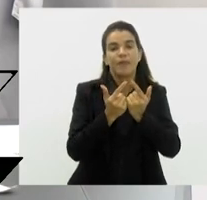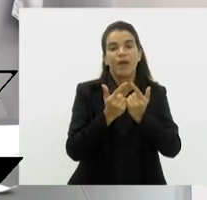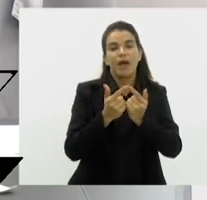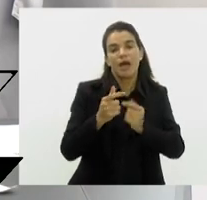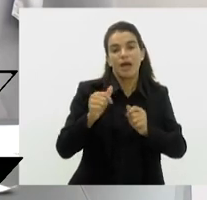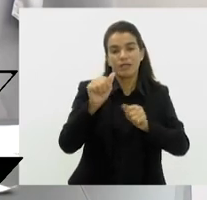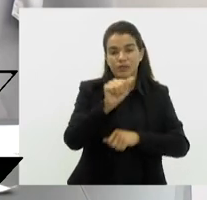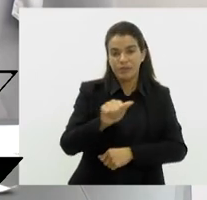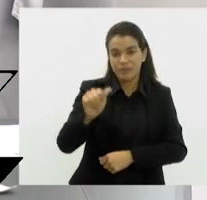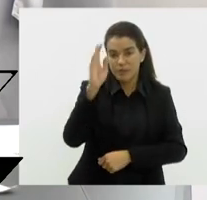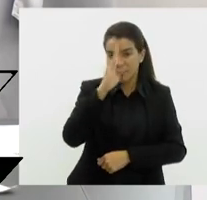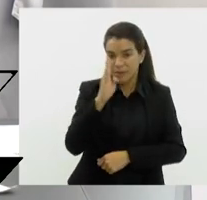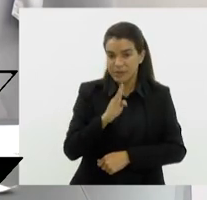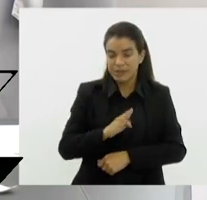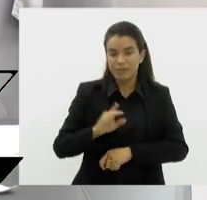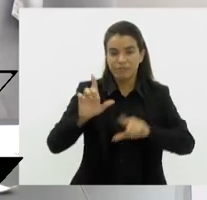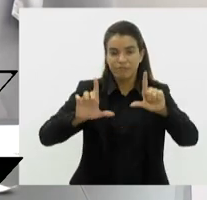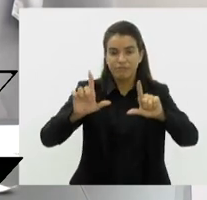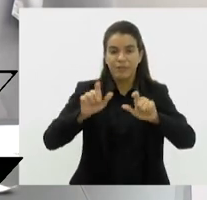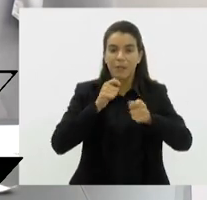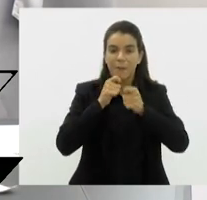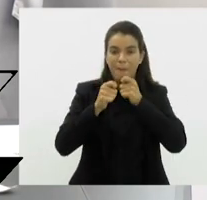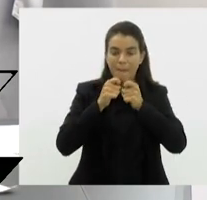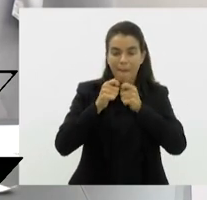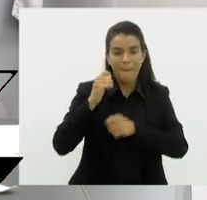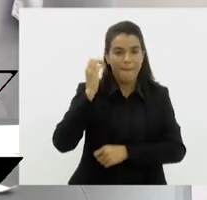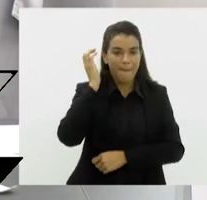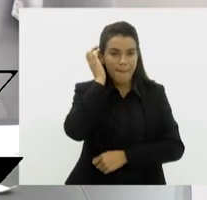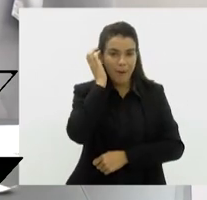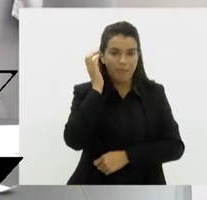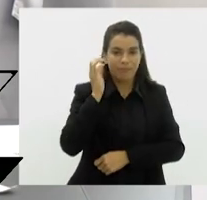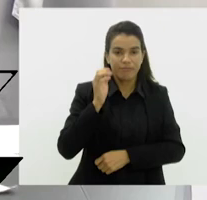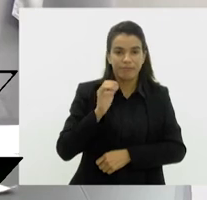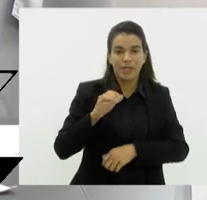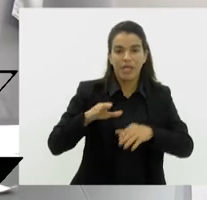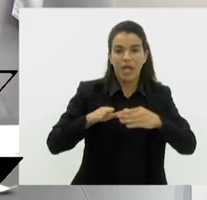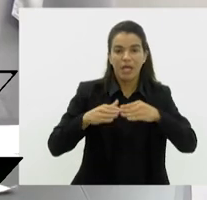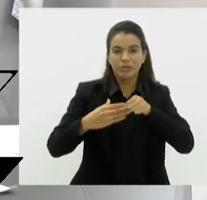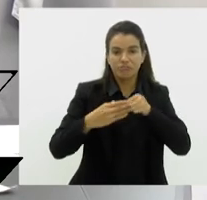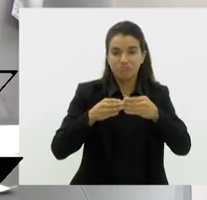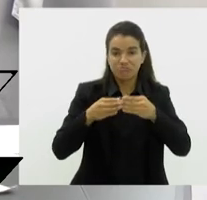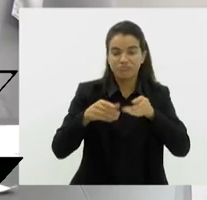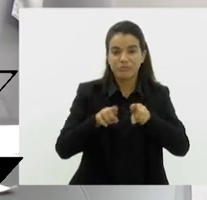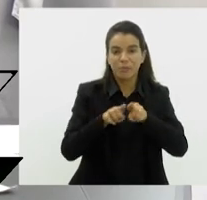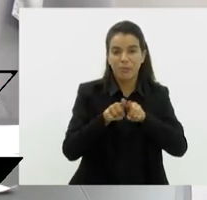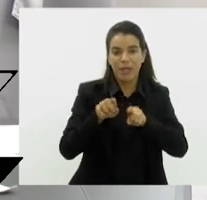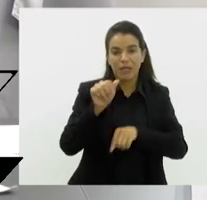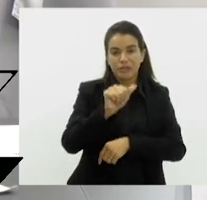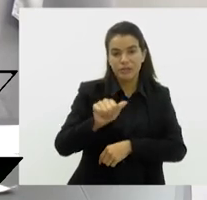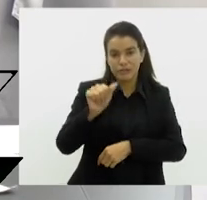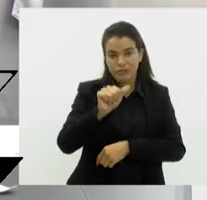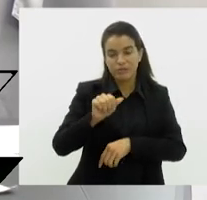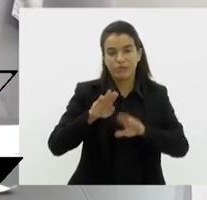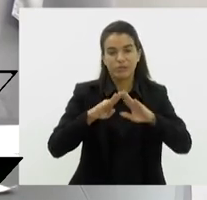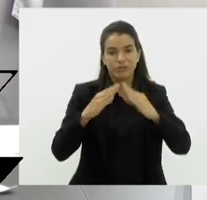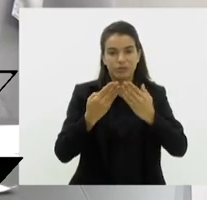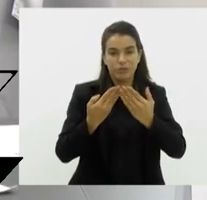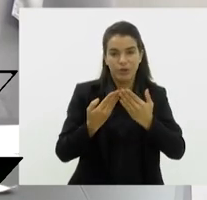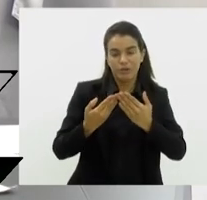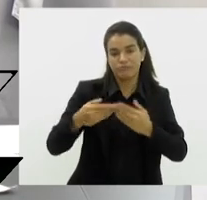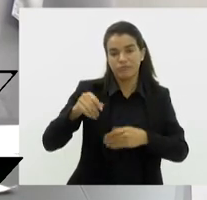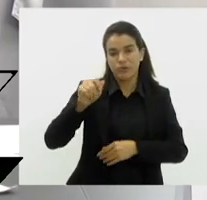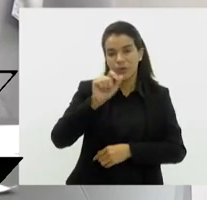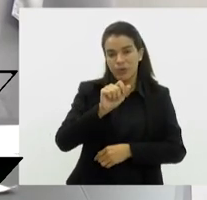à Associação Brasileira de Televisão e Rádio Legislativa Astral e à Associação Brasileira das Escolas do Legislativo e de